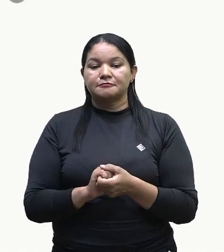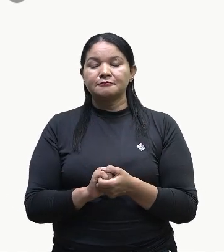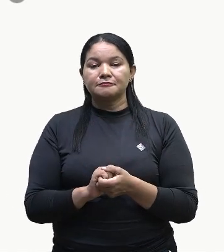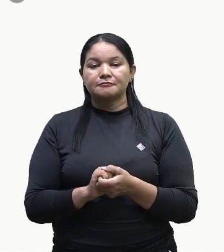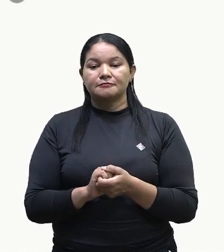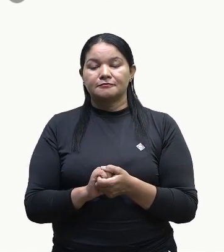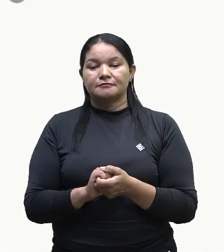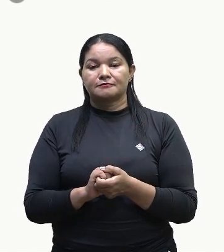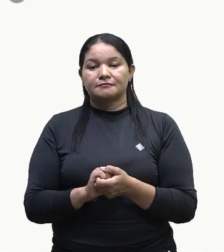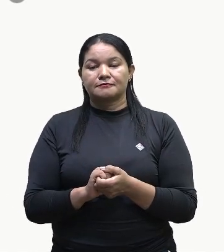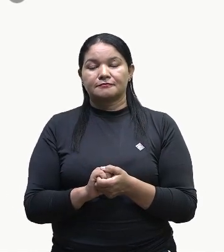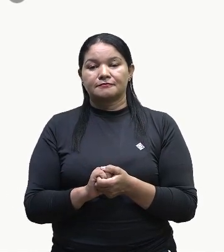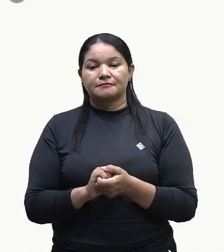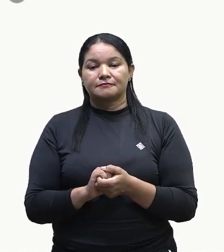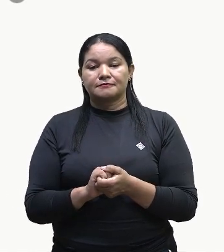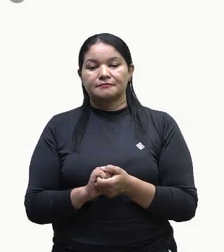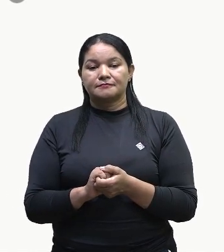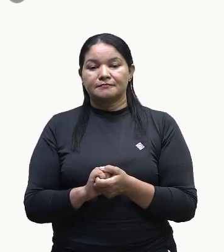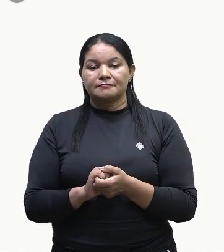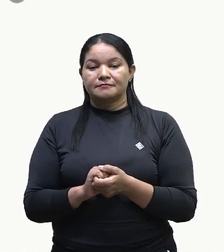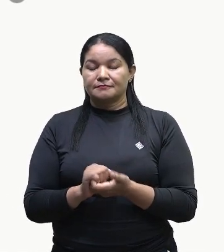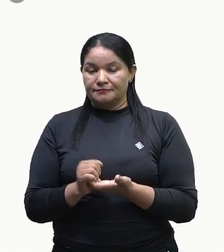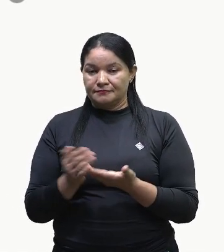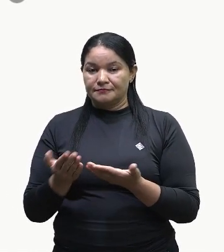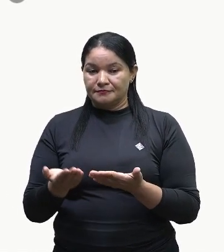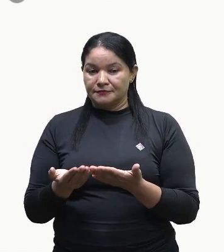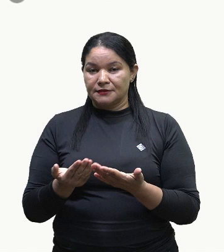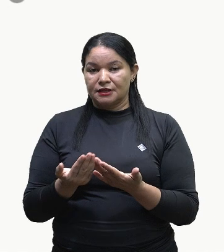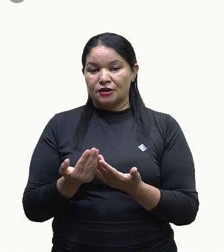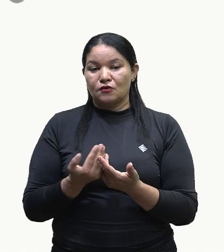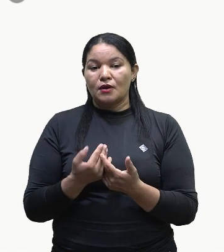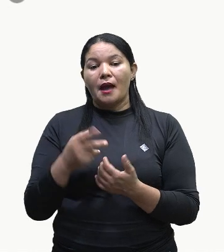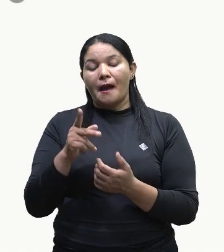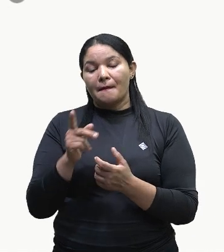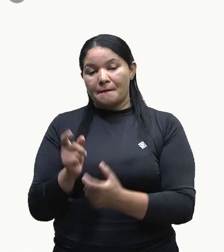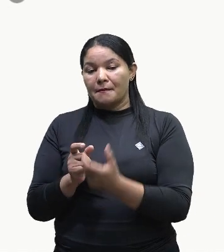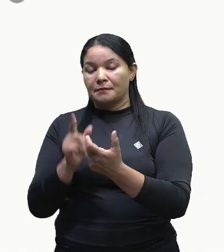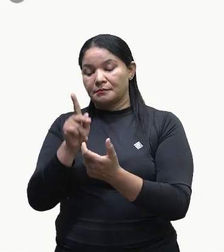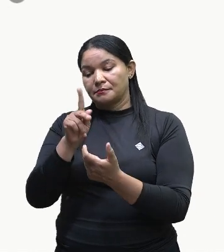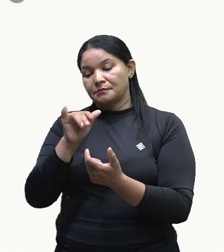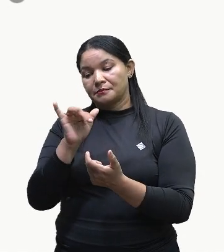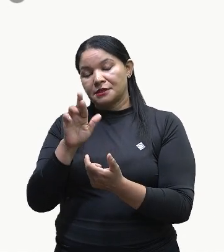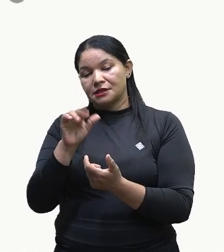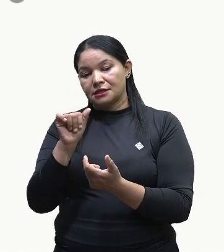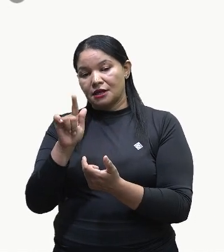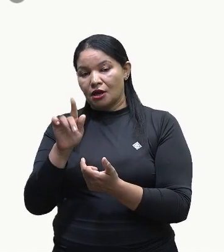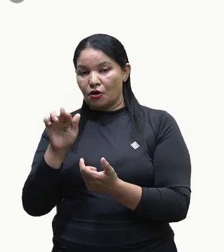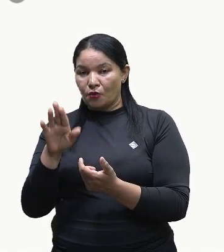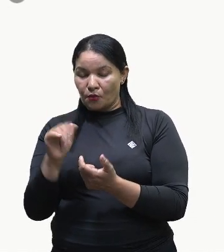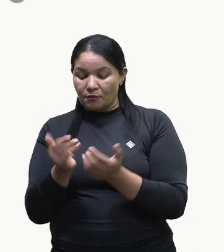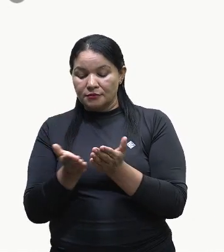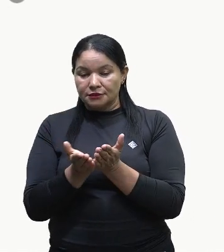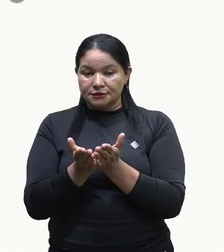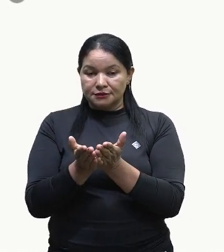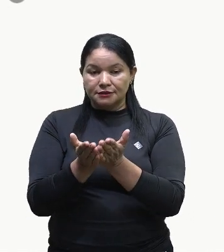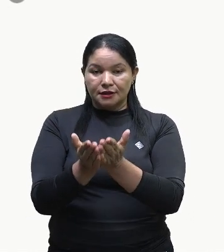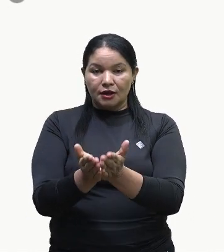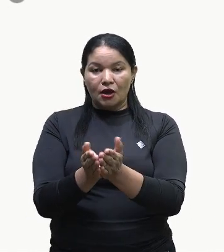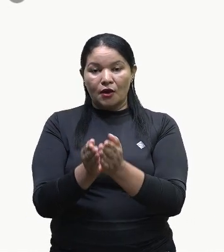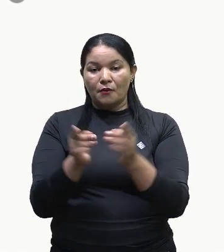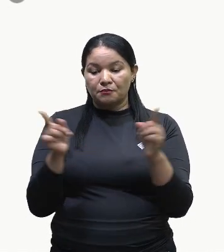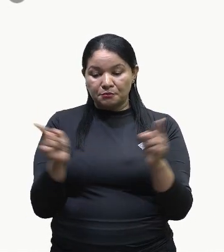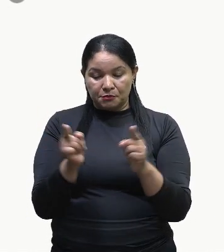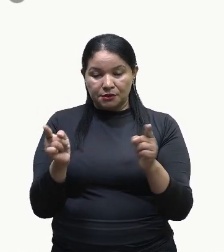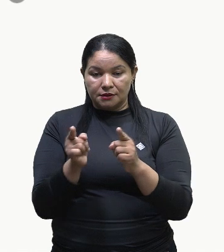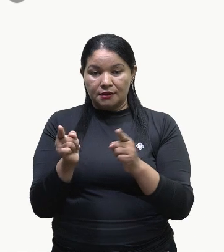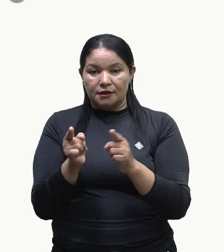la maneja. Ou seja, piragua para a gente, né? Canoa, que é aquela embarcação que pode